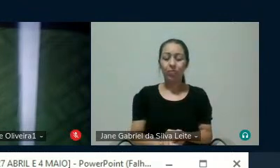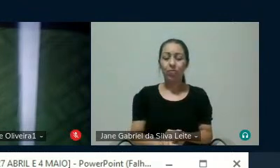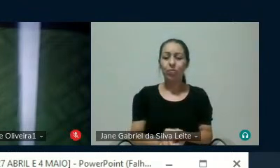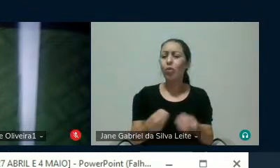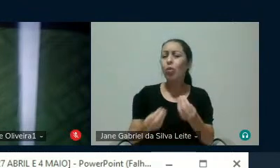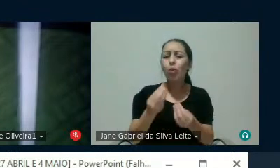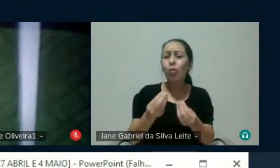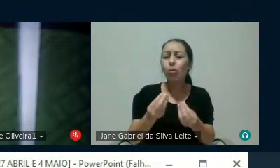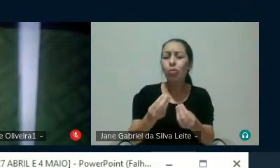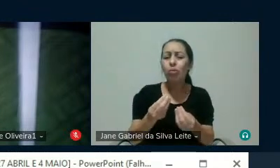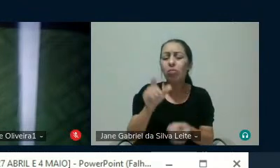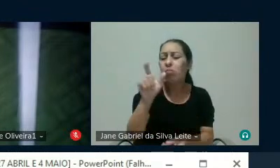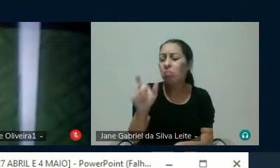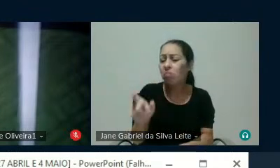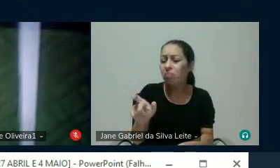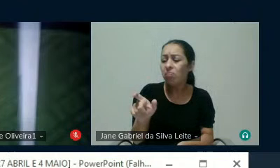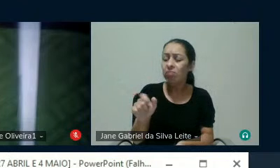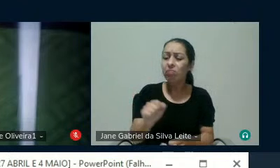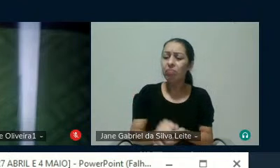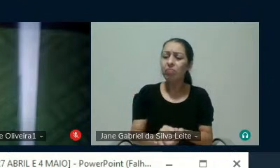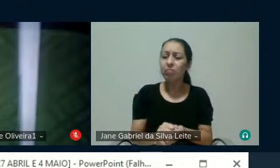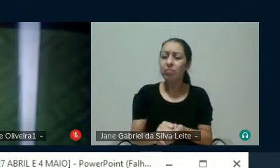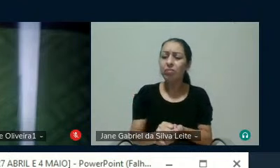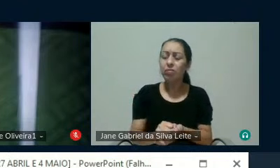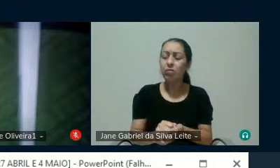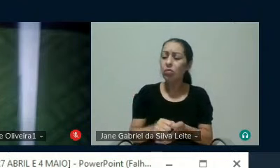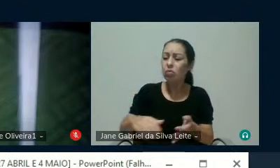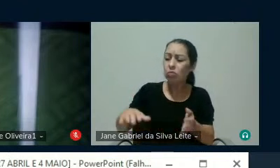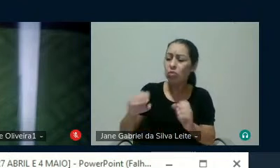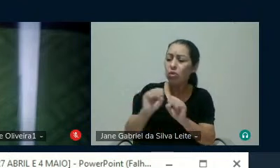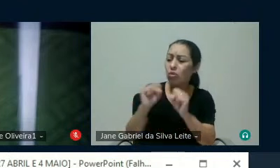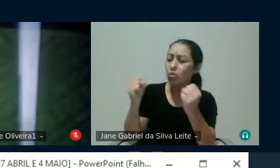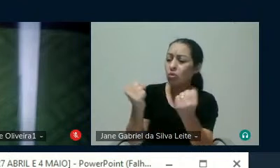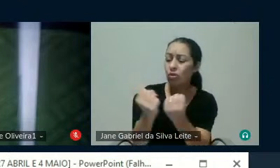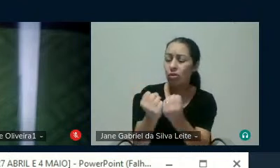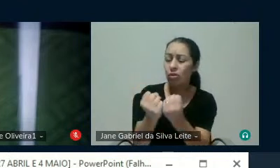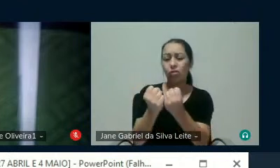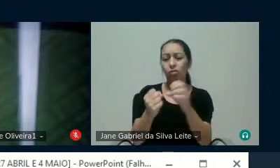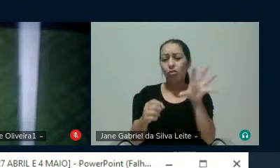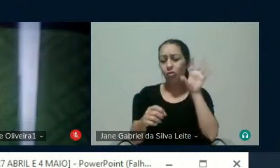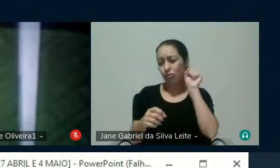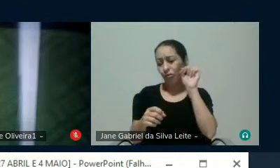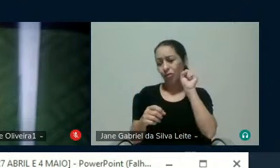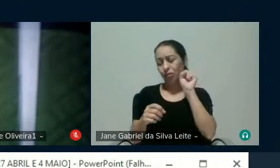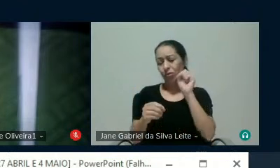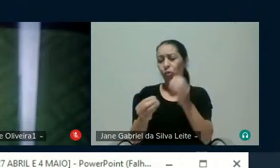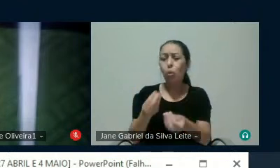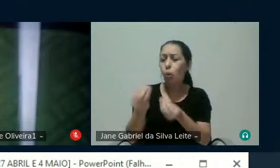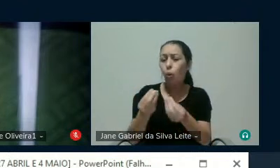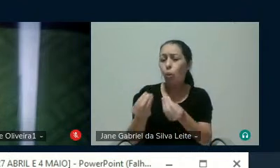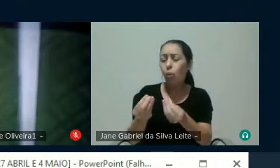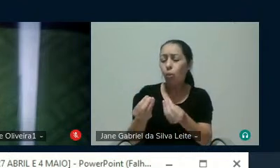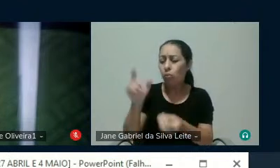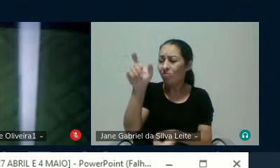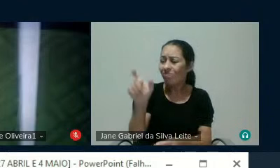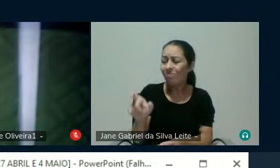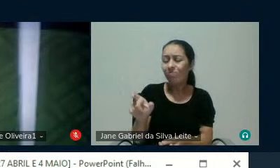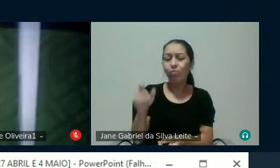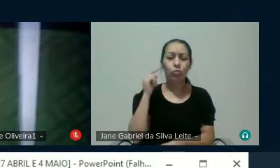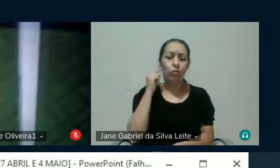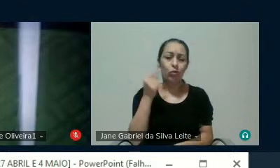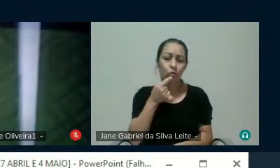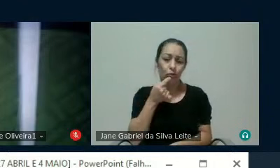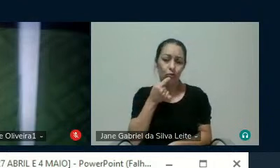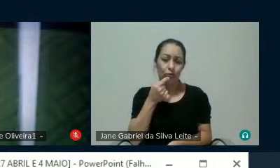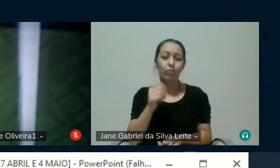ser surdo numa sociedade ouvinte. Ela traz muitas experiências bem interessantes, assim. Então, isso também é a literatura